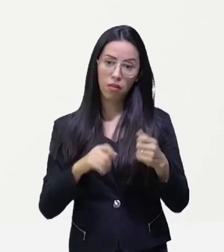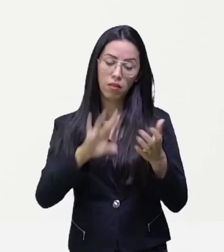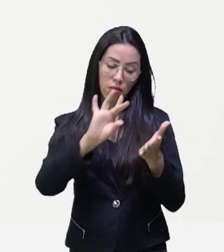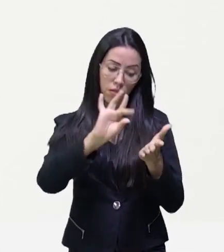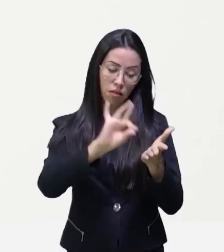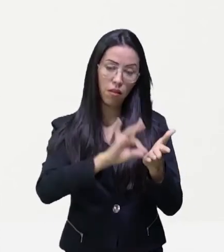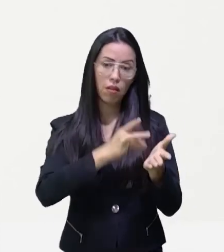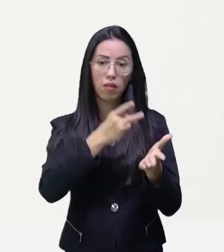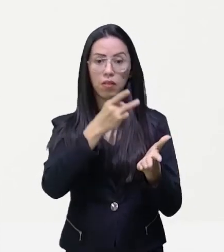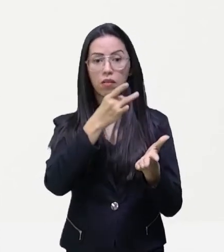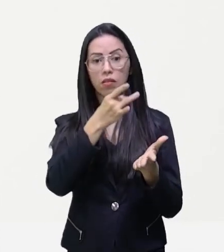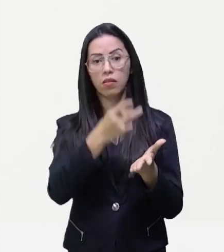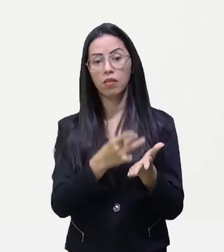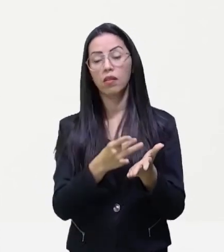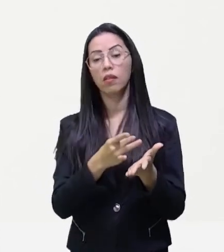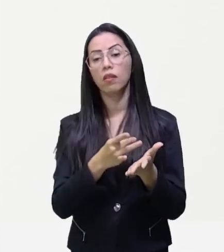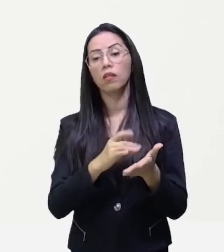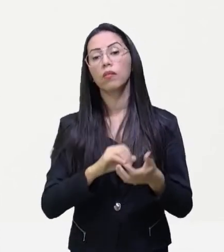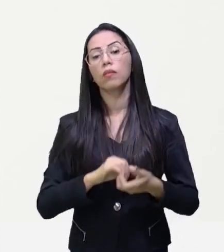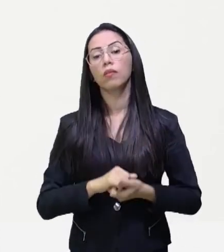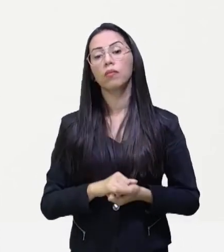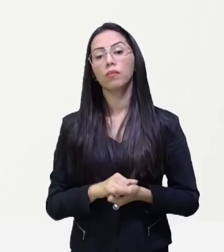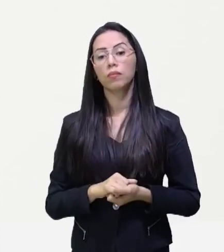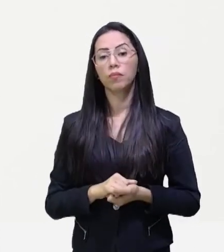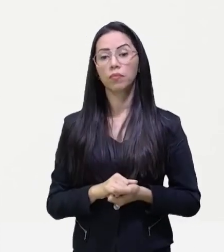escreveu a cartinha.